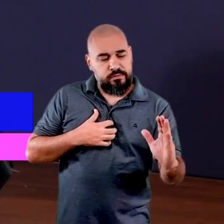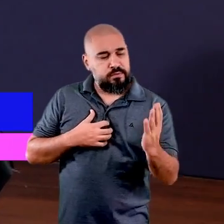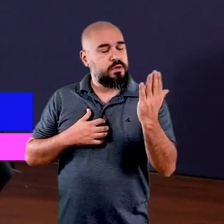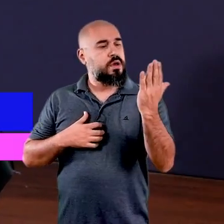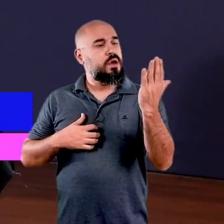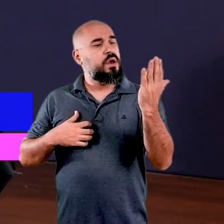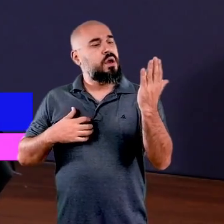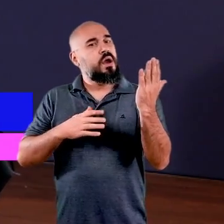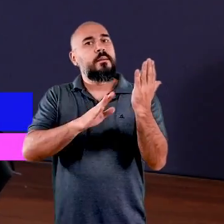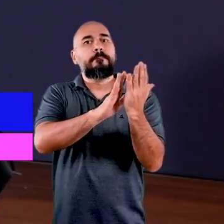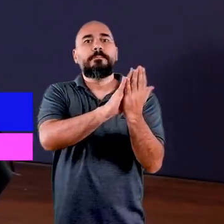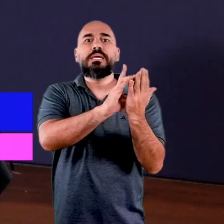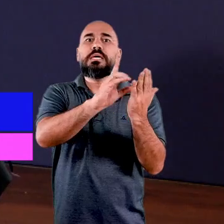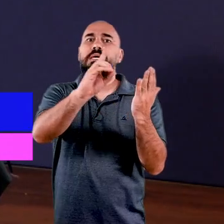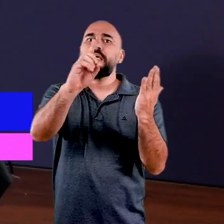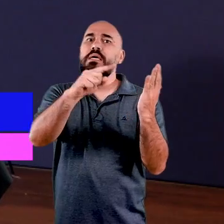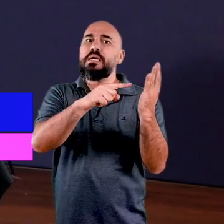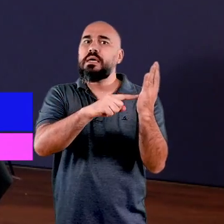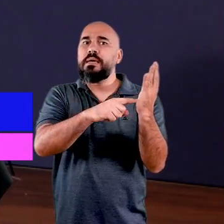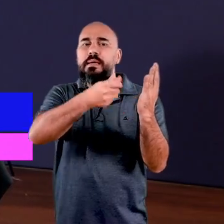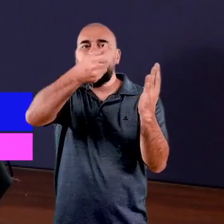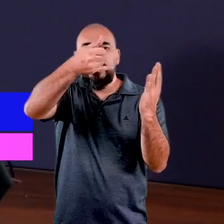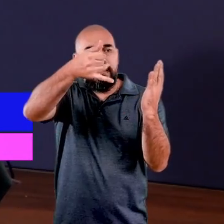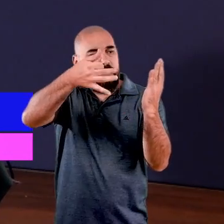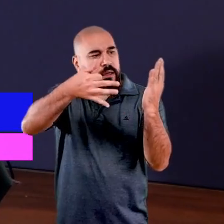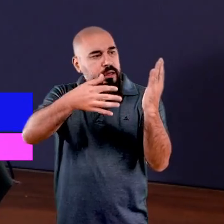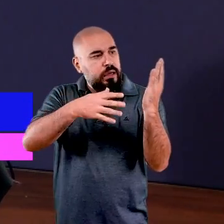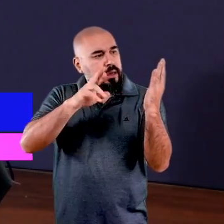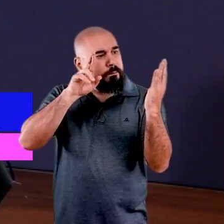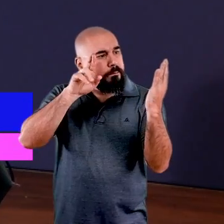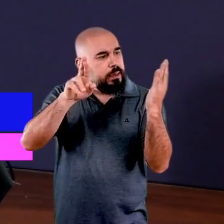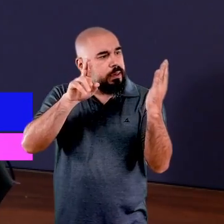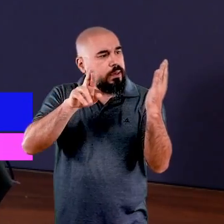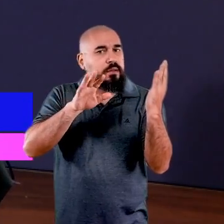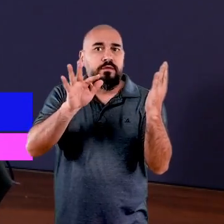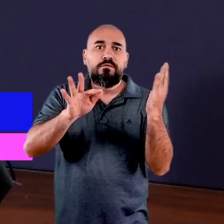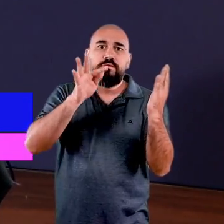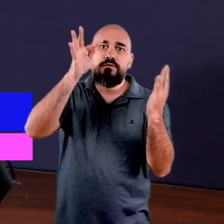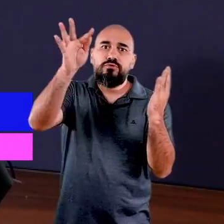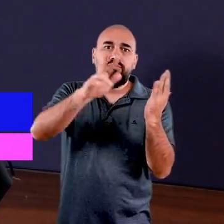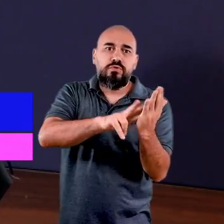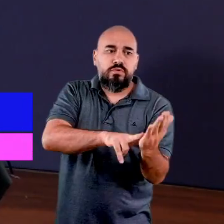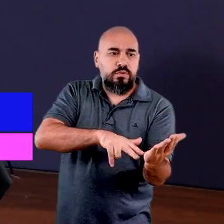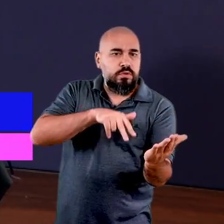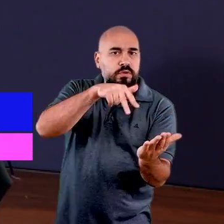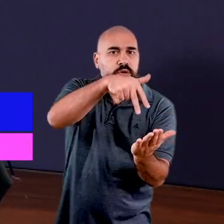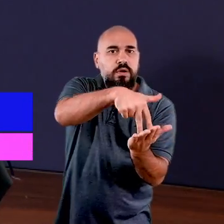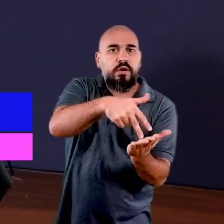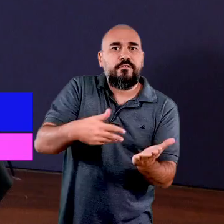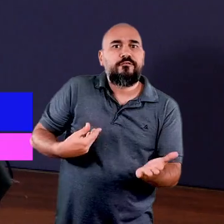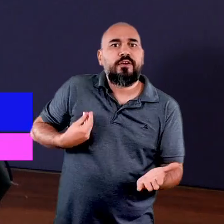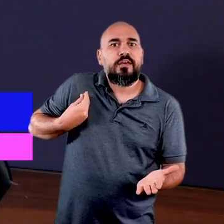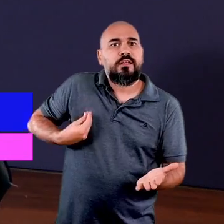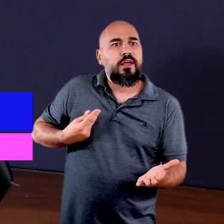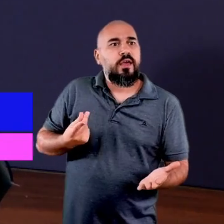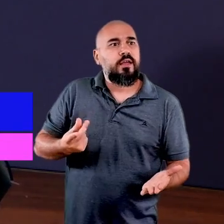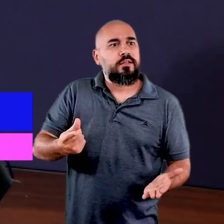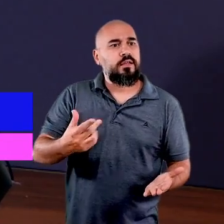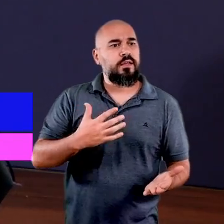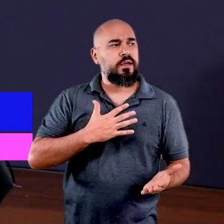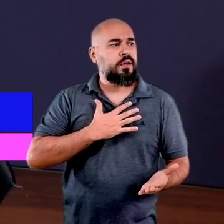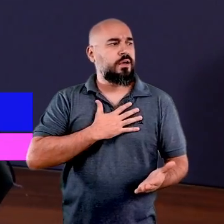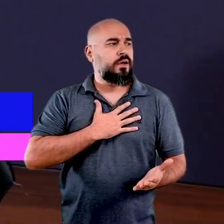E a esperança não se confunde, porque Jesus Cristo vai cumprir tudo aquilo que Ele falou. Quando Ele